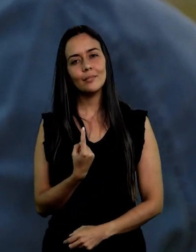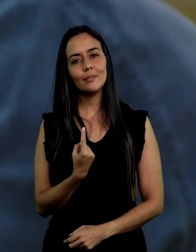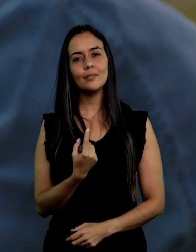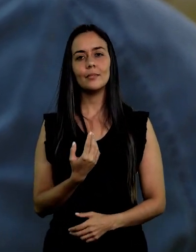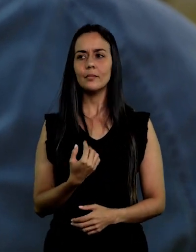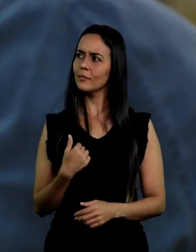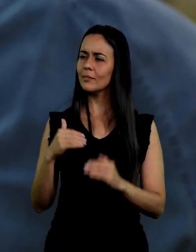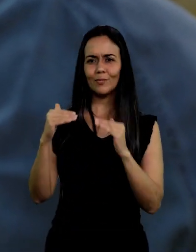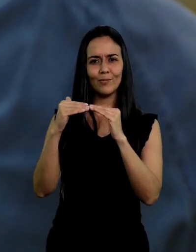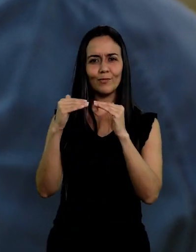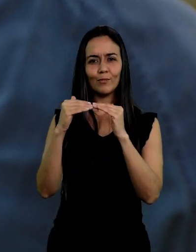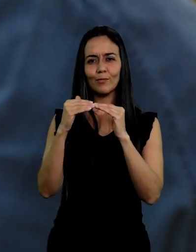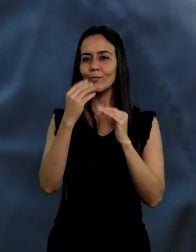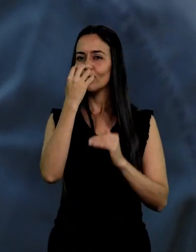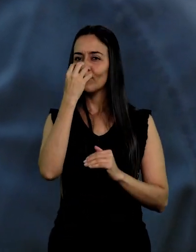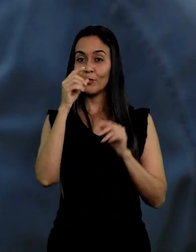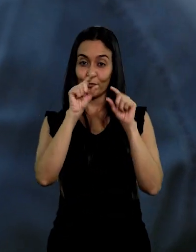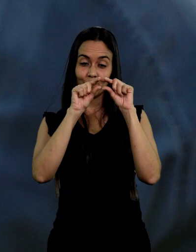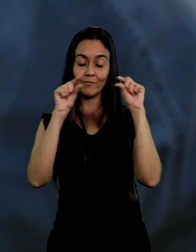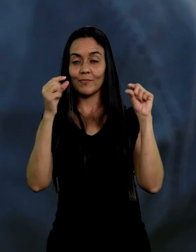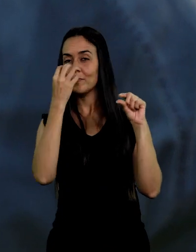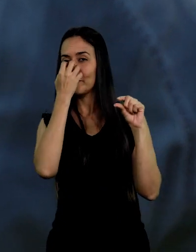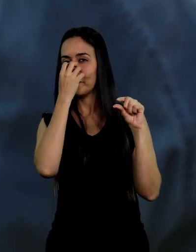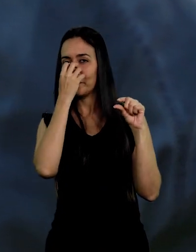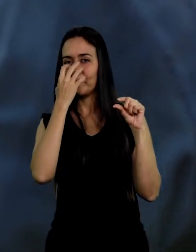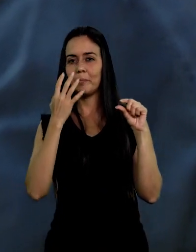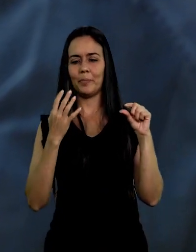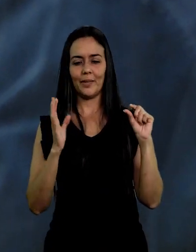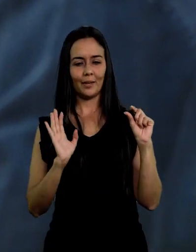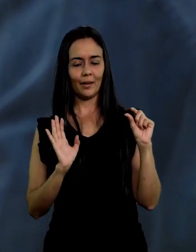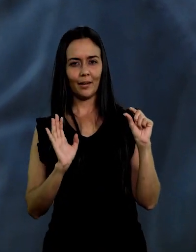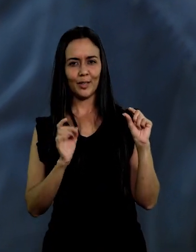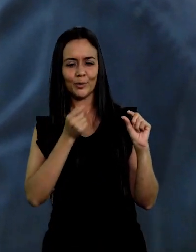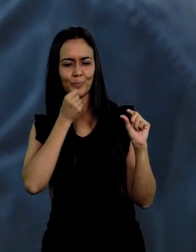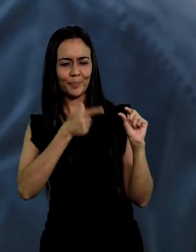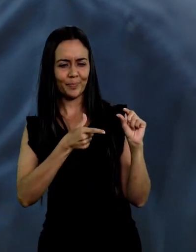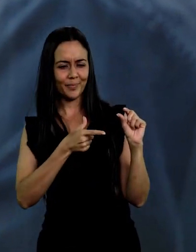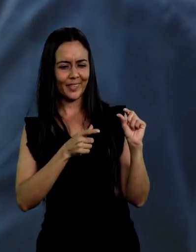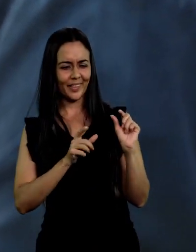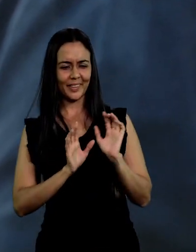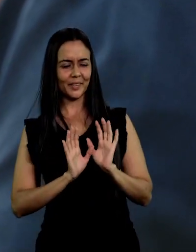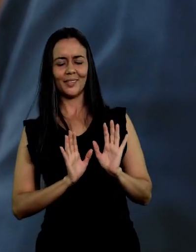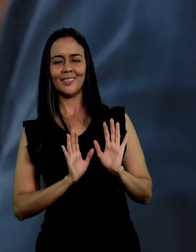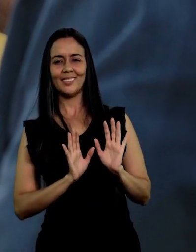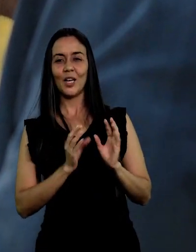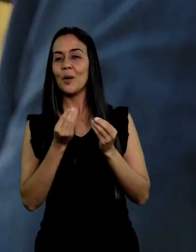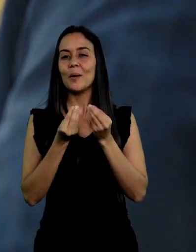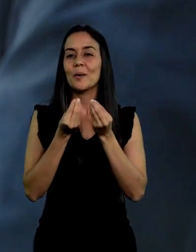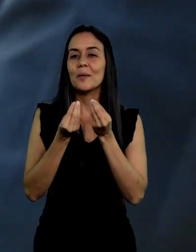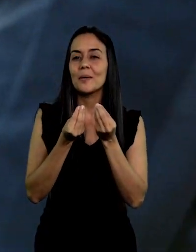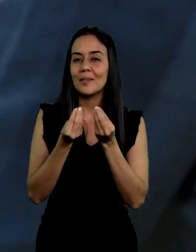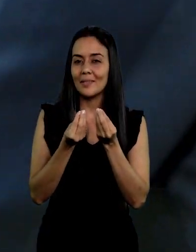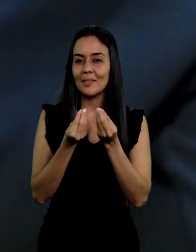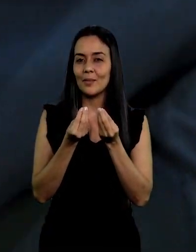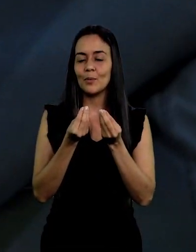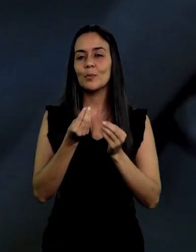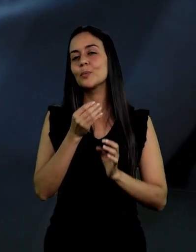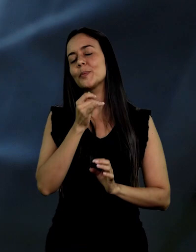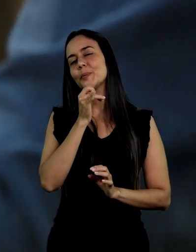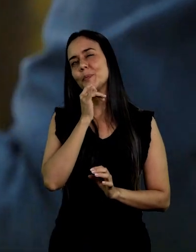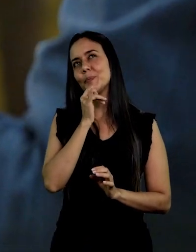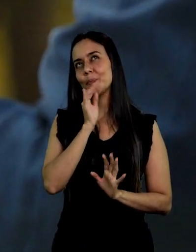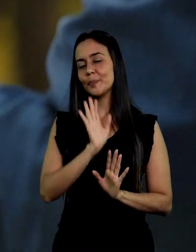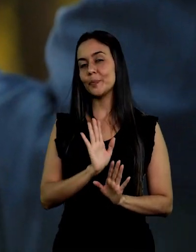palhaço perde a piada, né? Eu concordo em gênero e número igual, e mais do que isso, assim, eu já vou dar